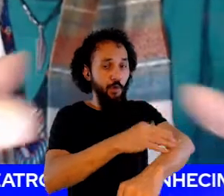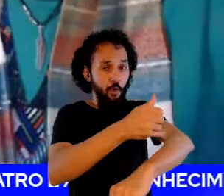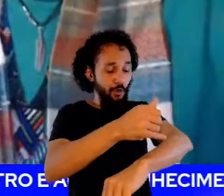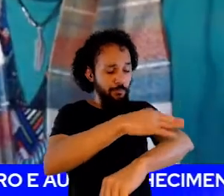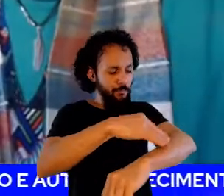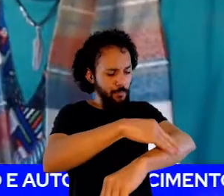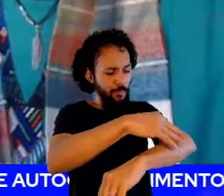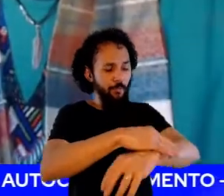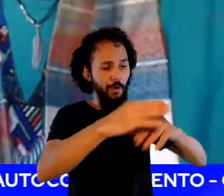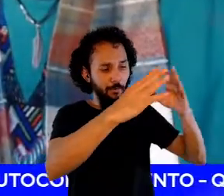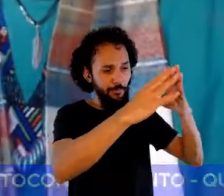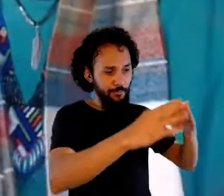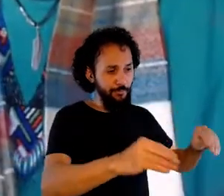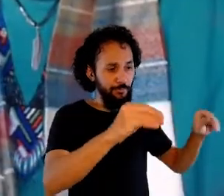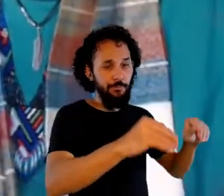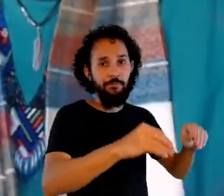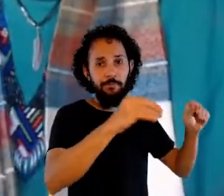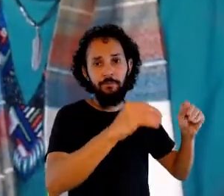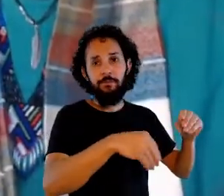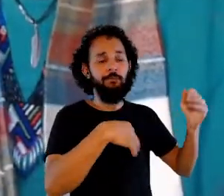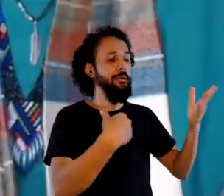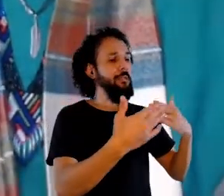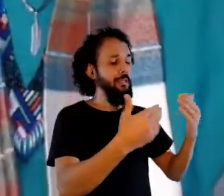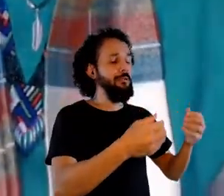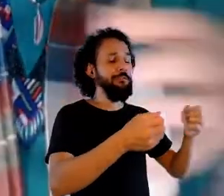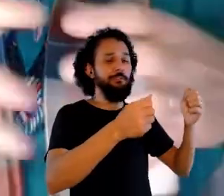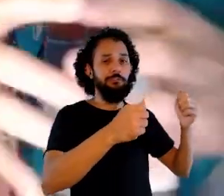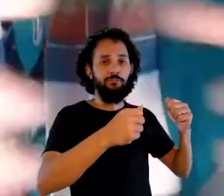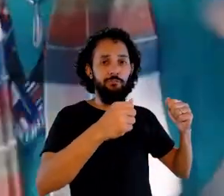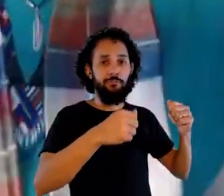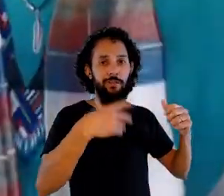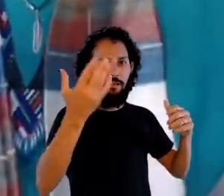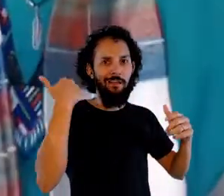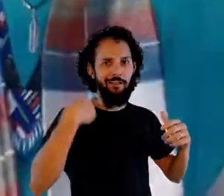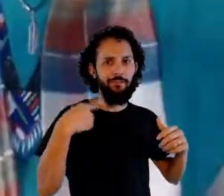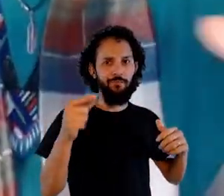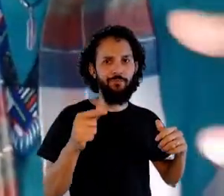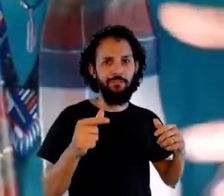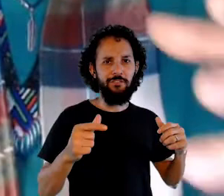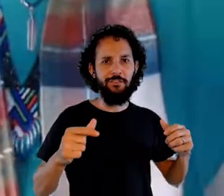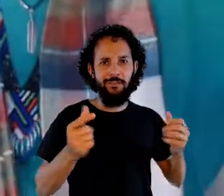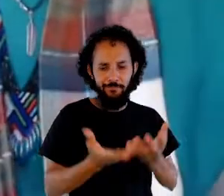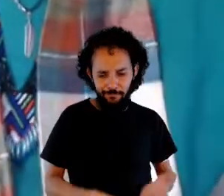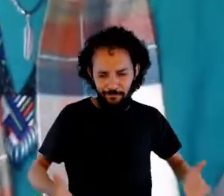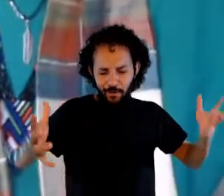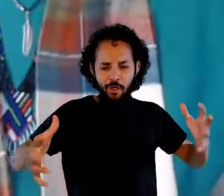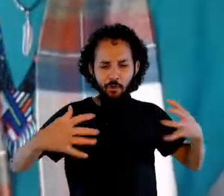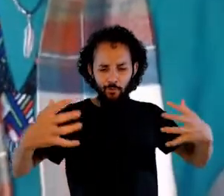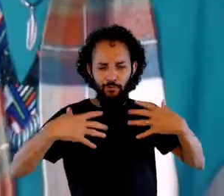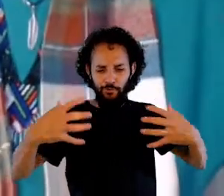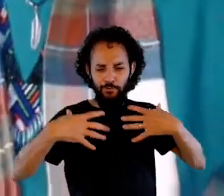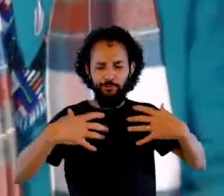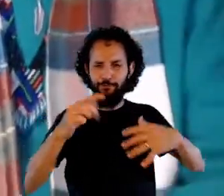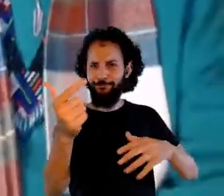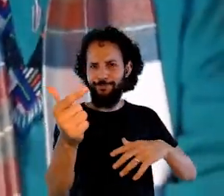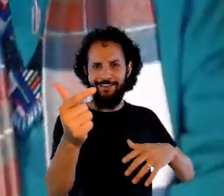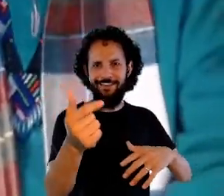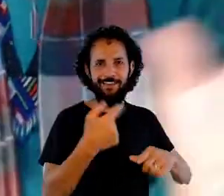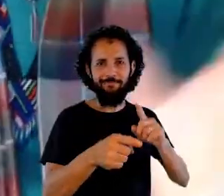para dar aquele banho. Sabe? Na época não tinha hidromassagem, então aquela banheira de